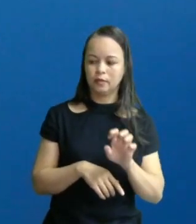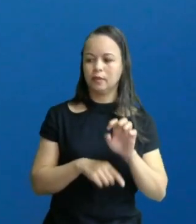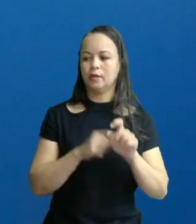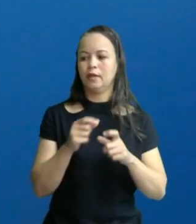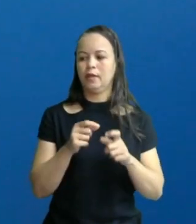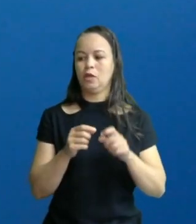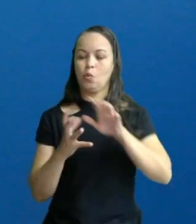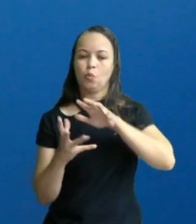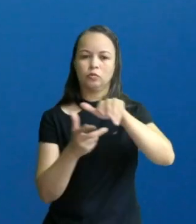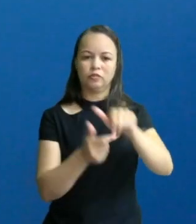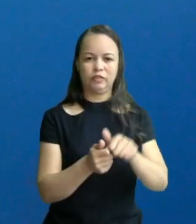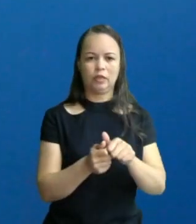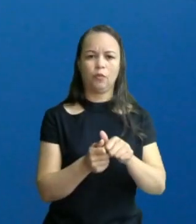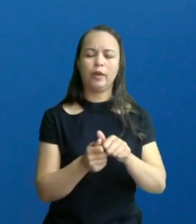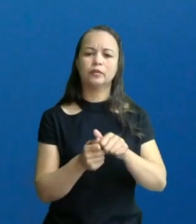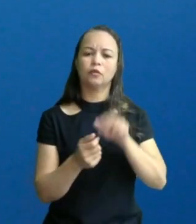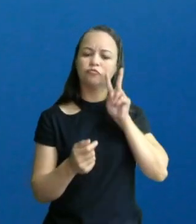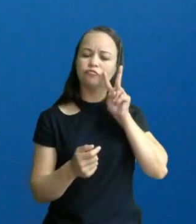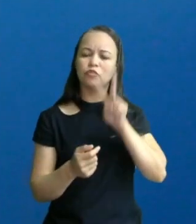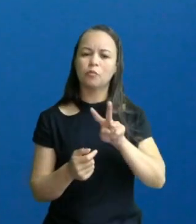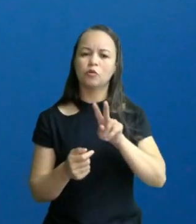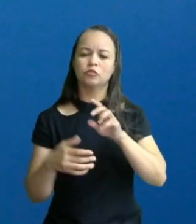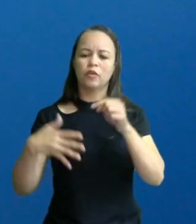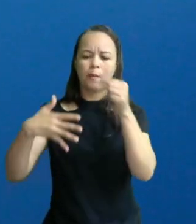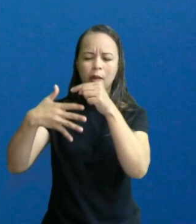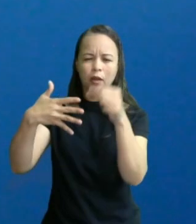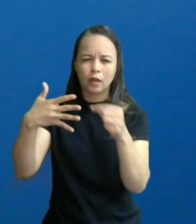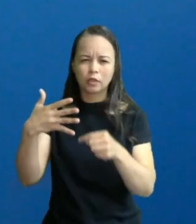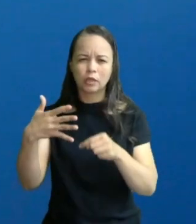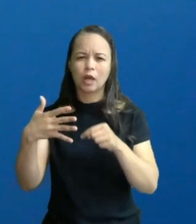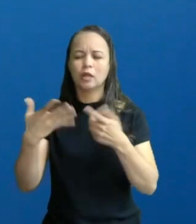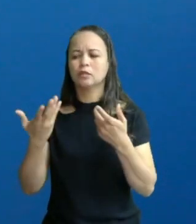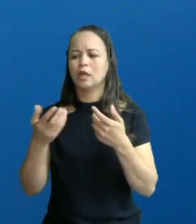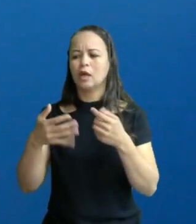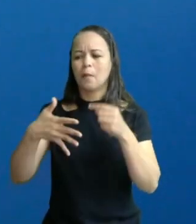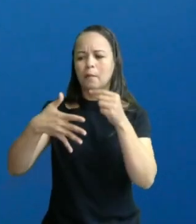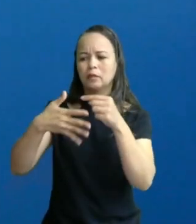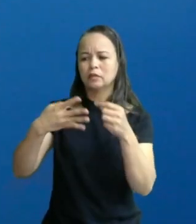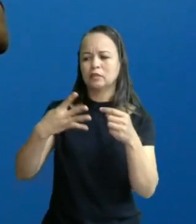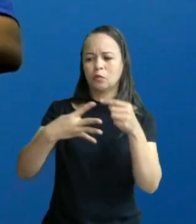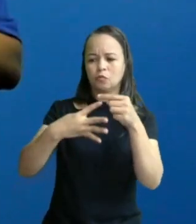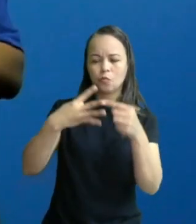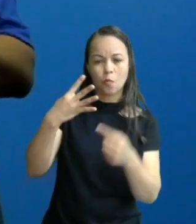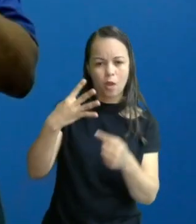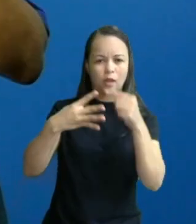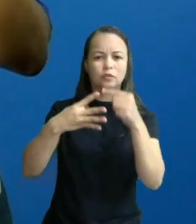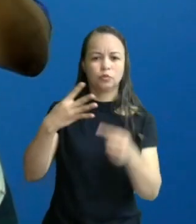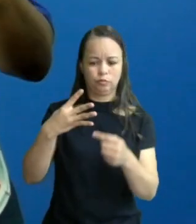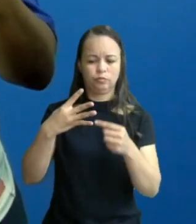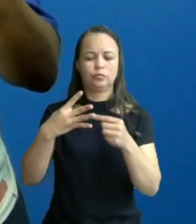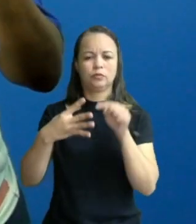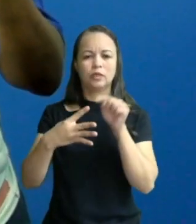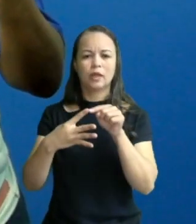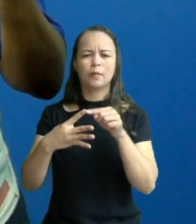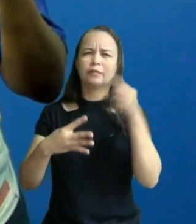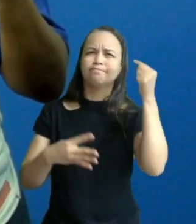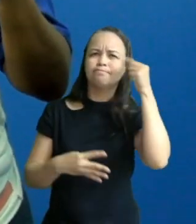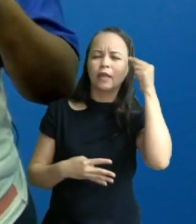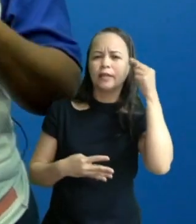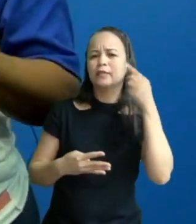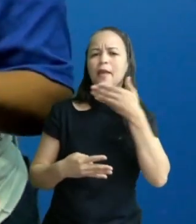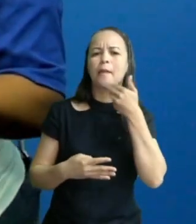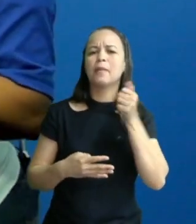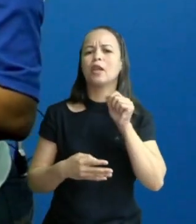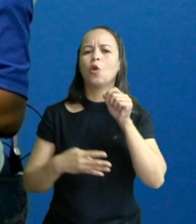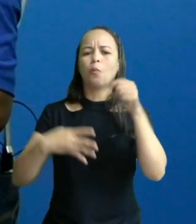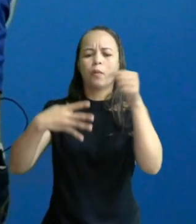separadamente, tá certo? Então, vamos começar de um por um. Regulador térmico, transportador de substância, para a gente ter uma ideia melhor